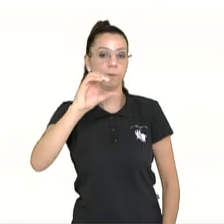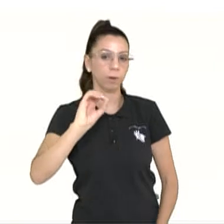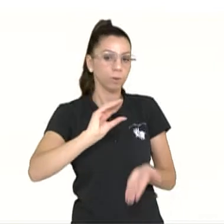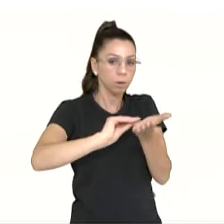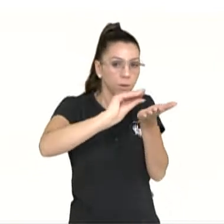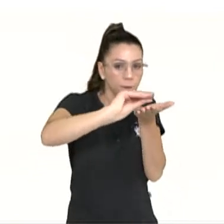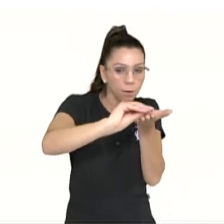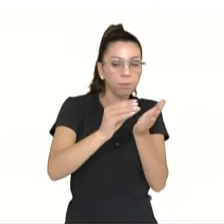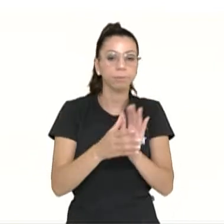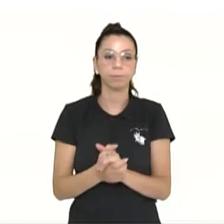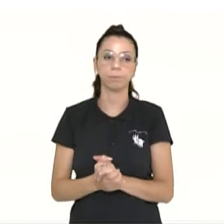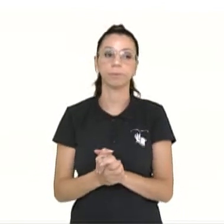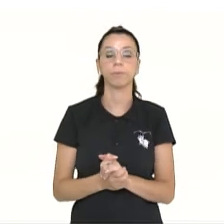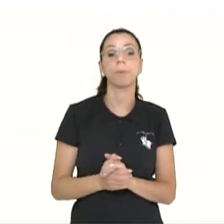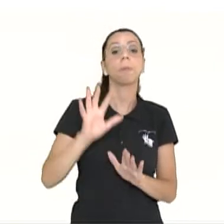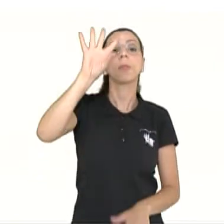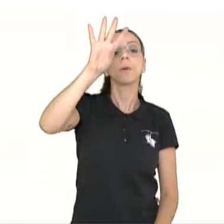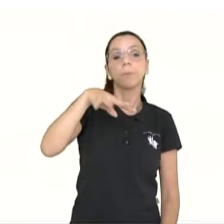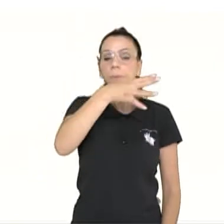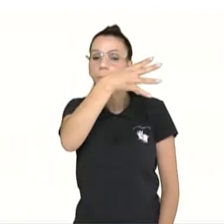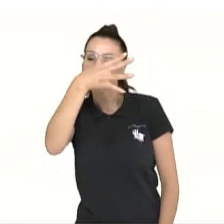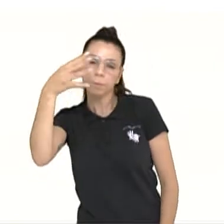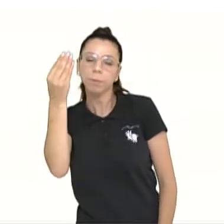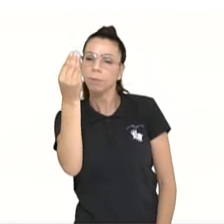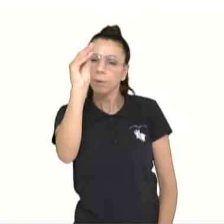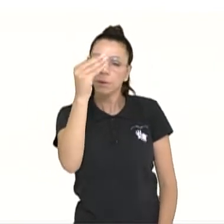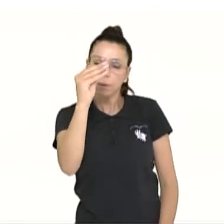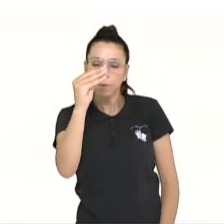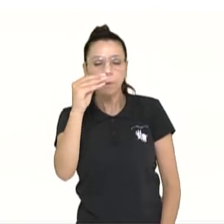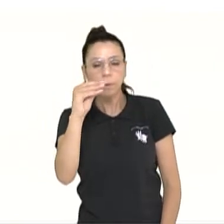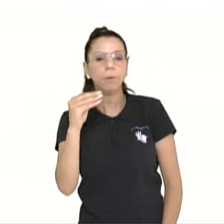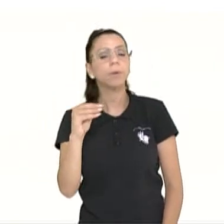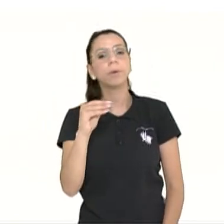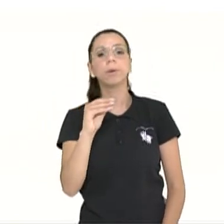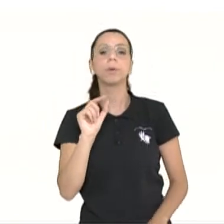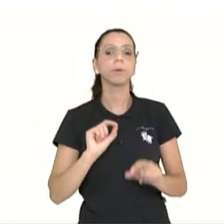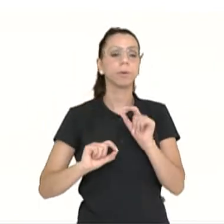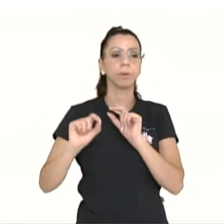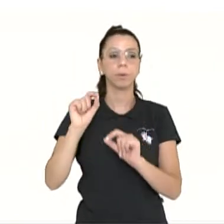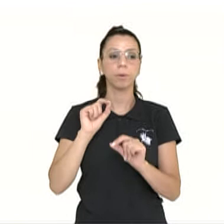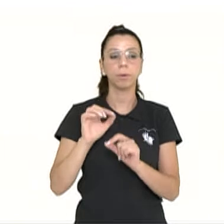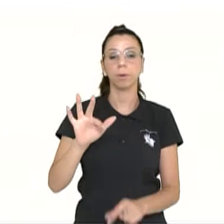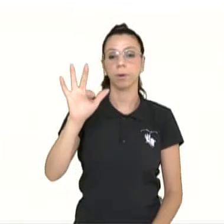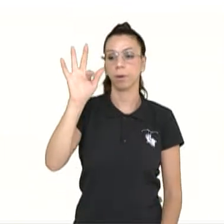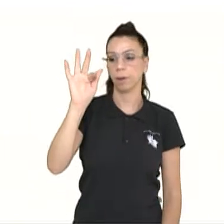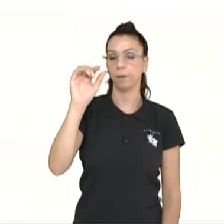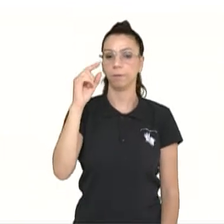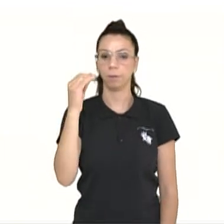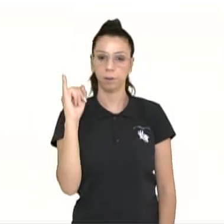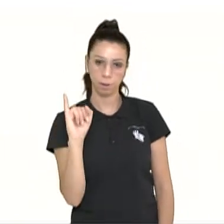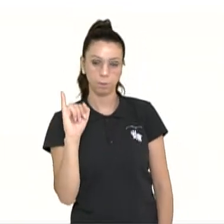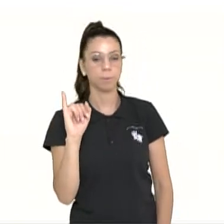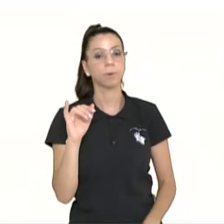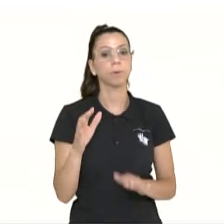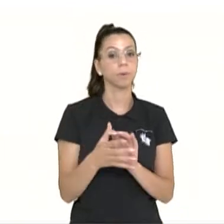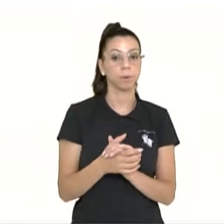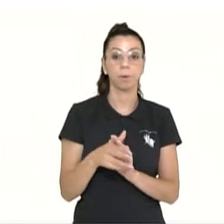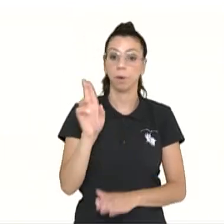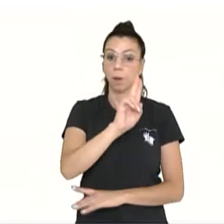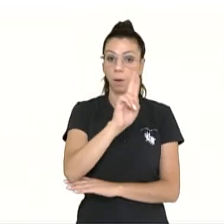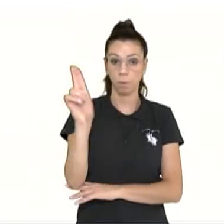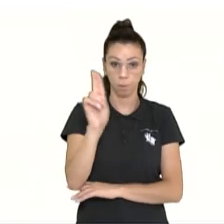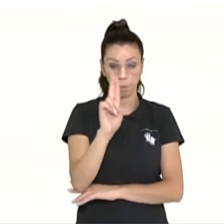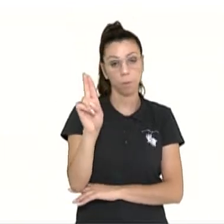então dentro dessa tabela de frequência o que a gente chama de frequência absoluta, que é com F minúsculo I. Esse é o nome que nós